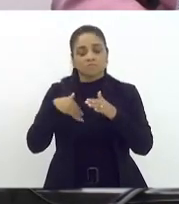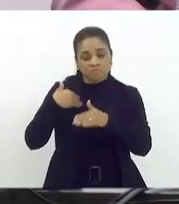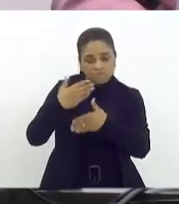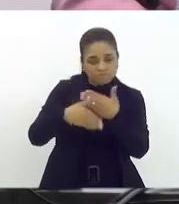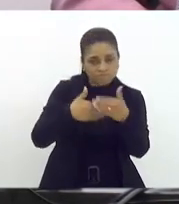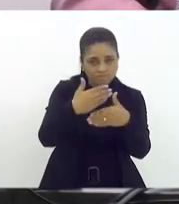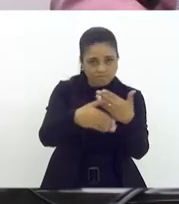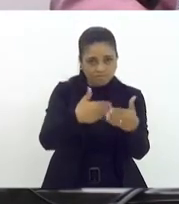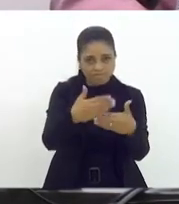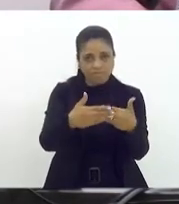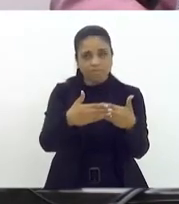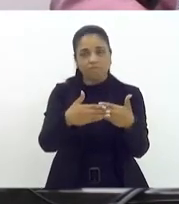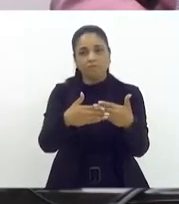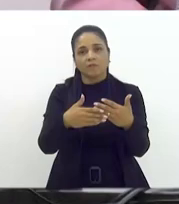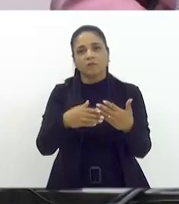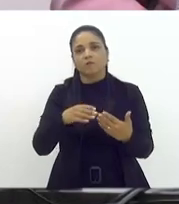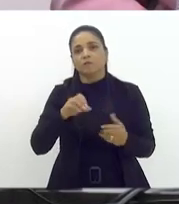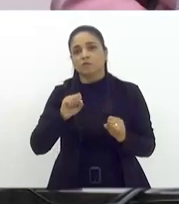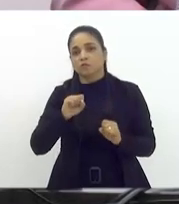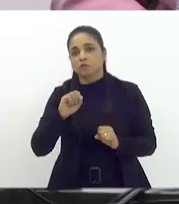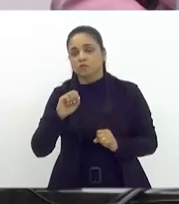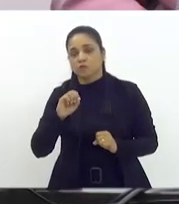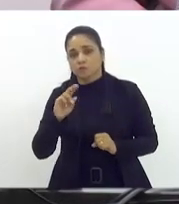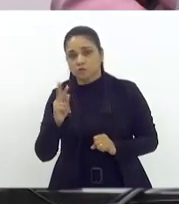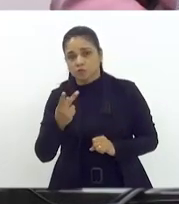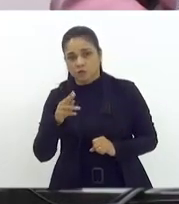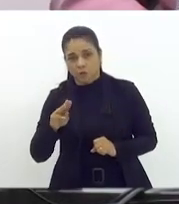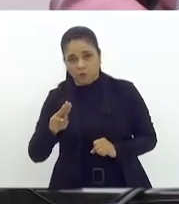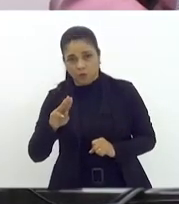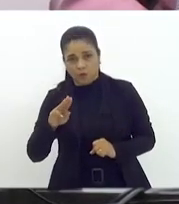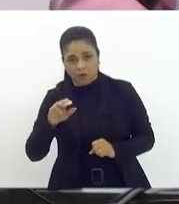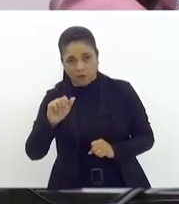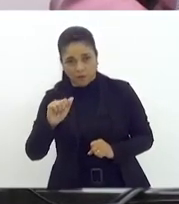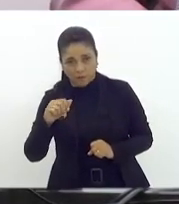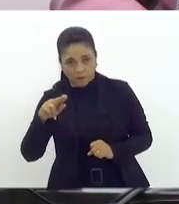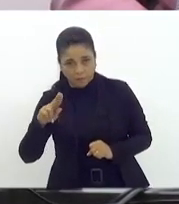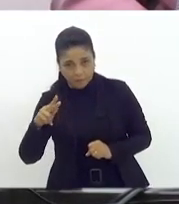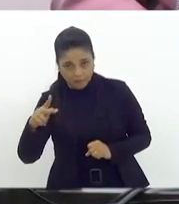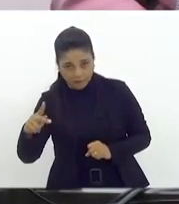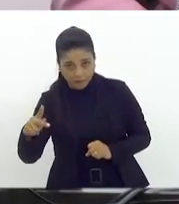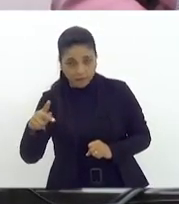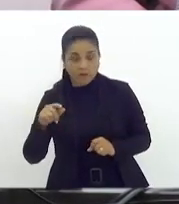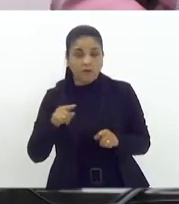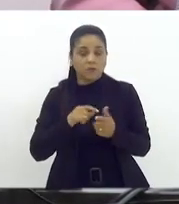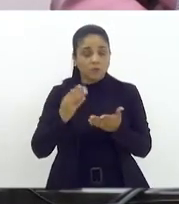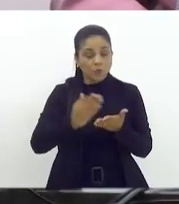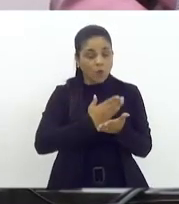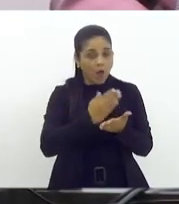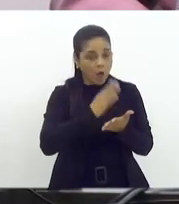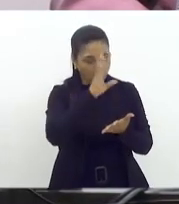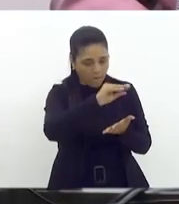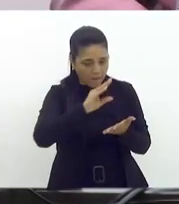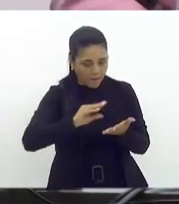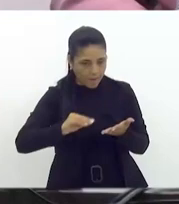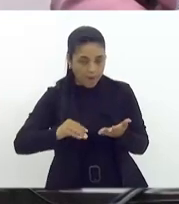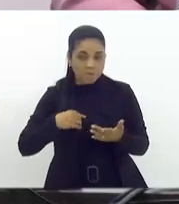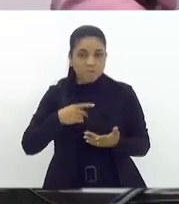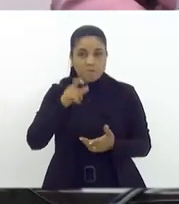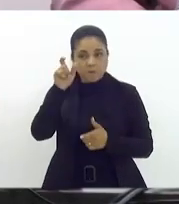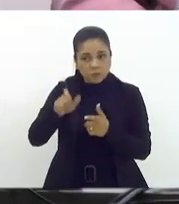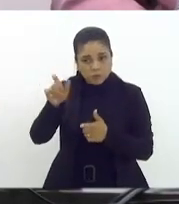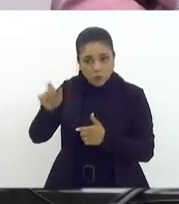procedimentos sejamos Shell up seja mesmo a composição dos álbuns de colocar pessoas negras